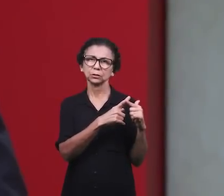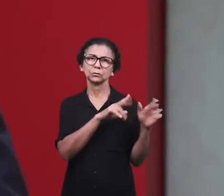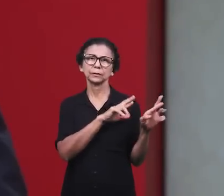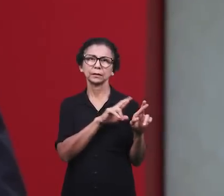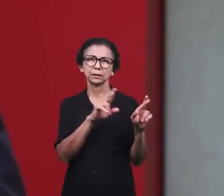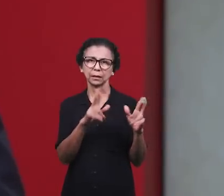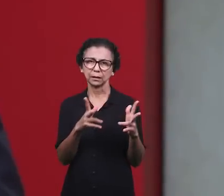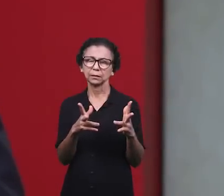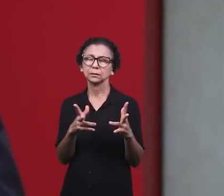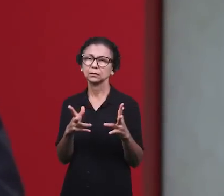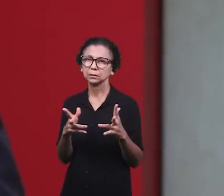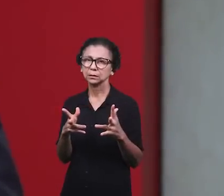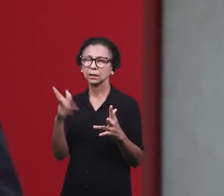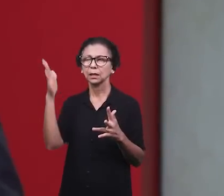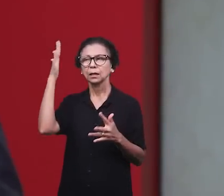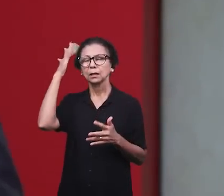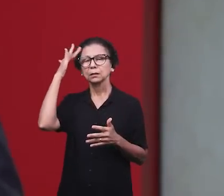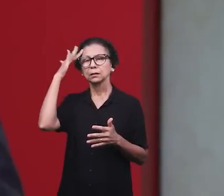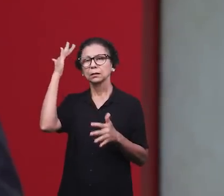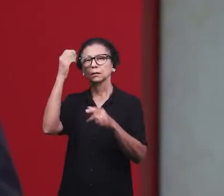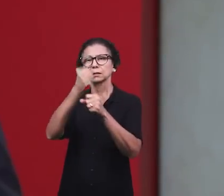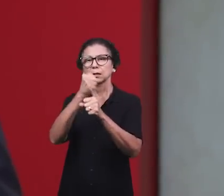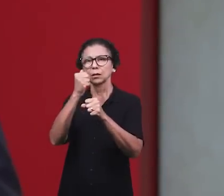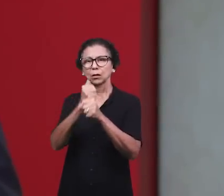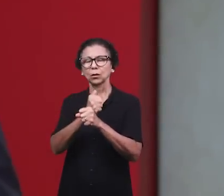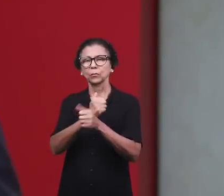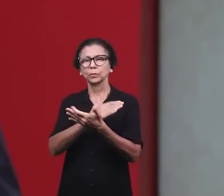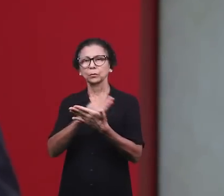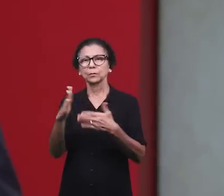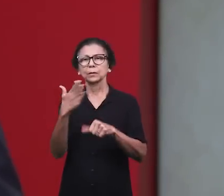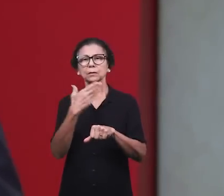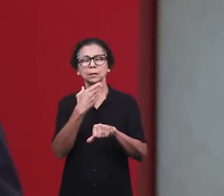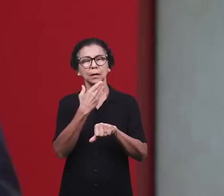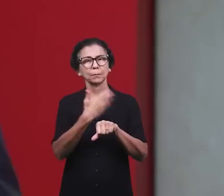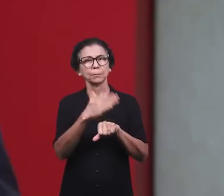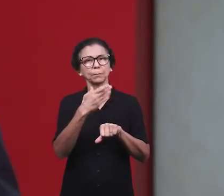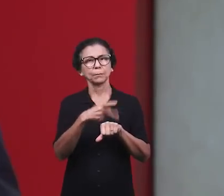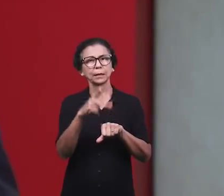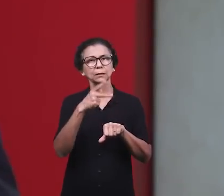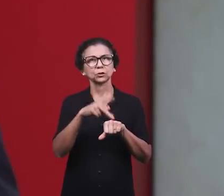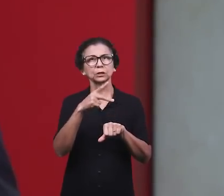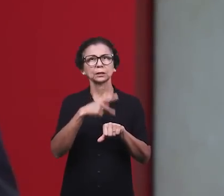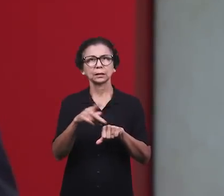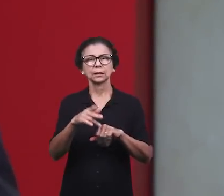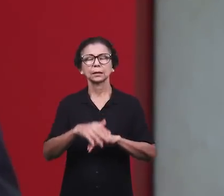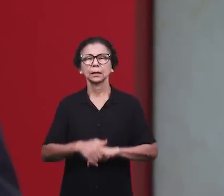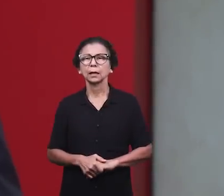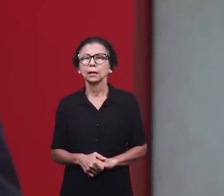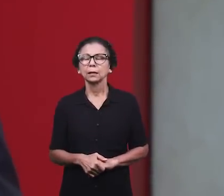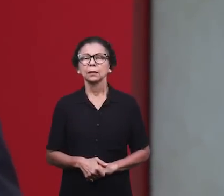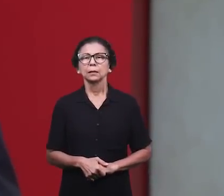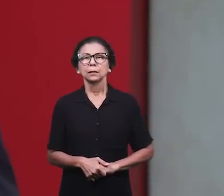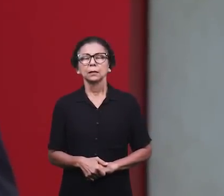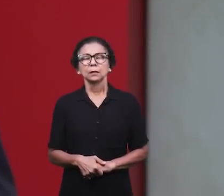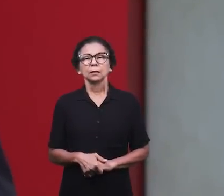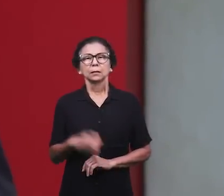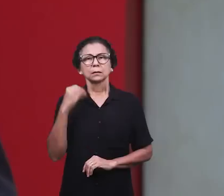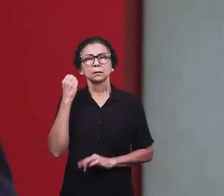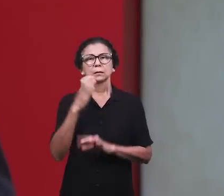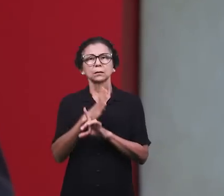obra e que passam a praticar a obra. Eles são profundamente atraídos pela nossa experiência de